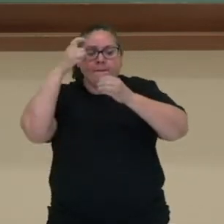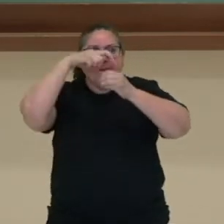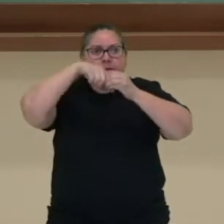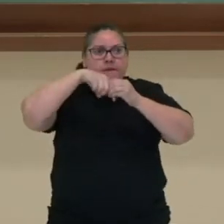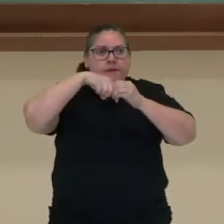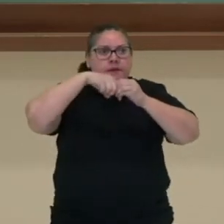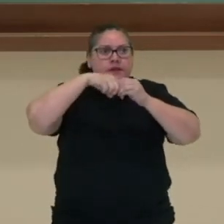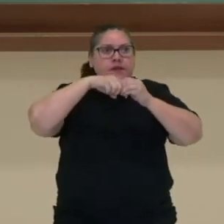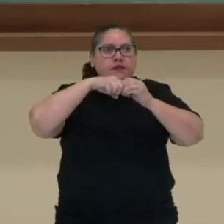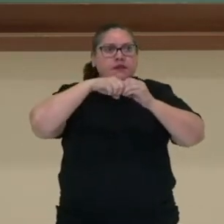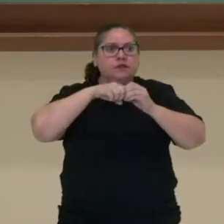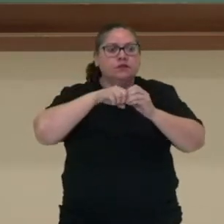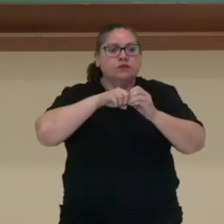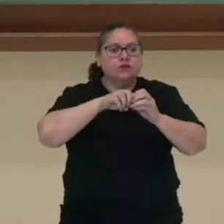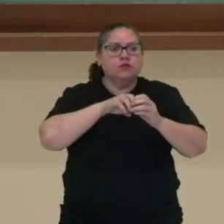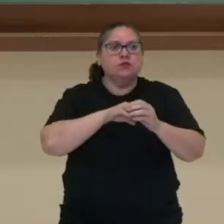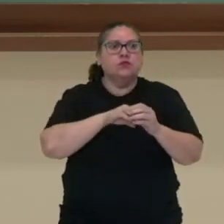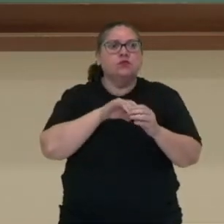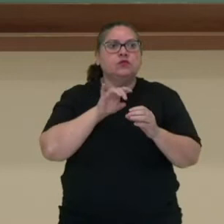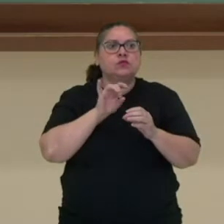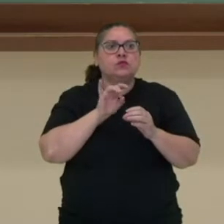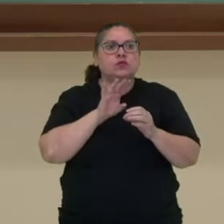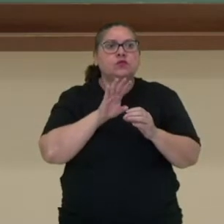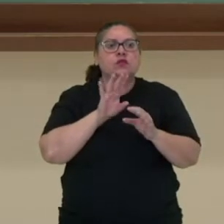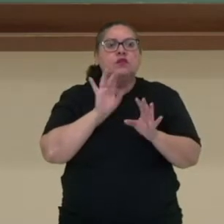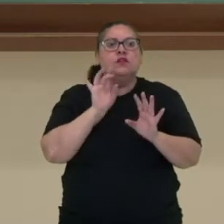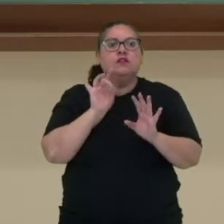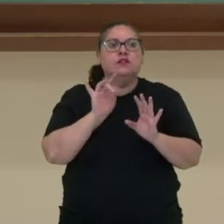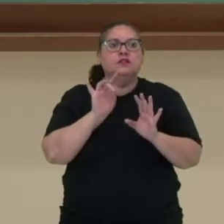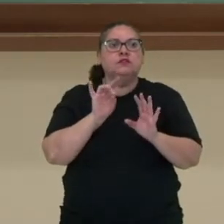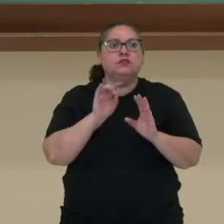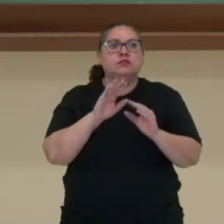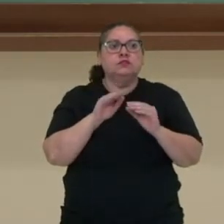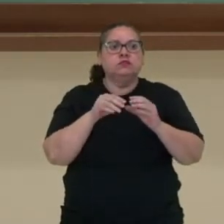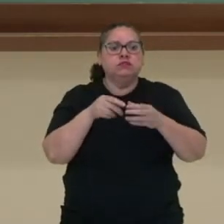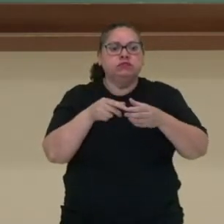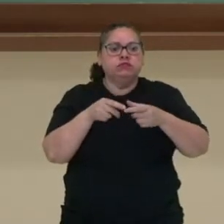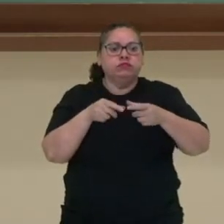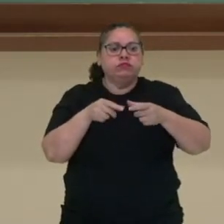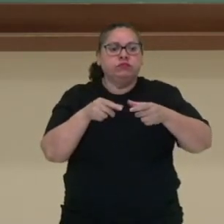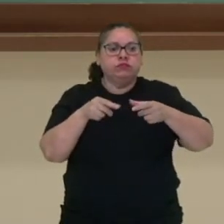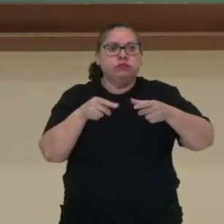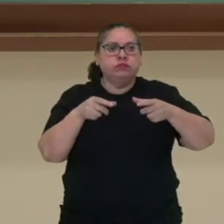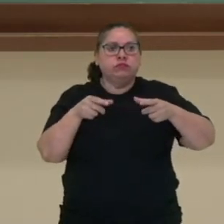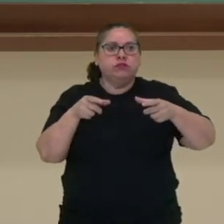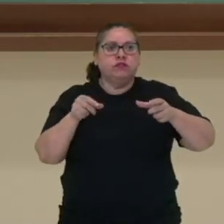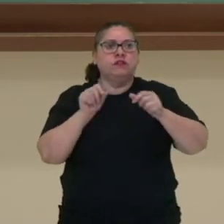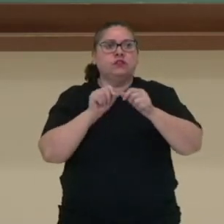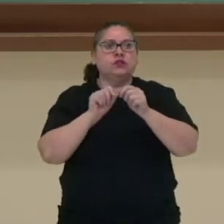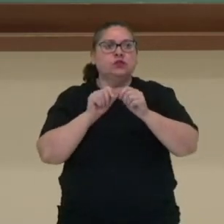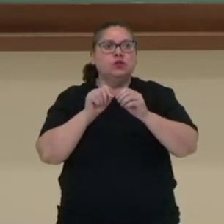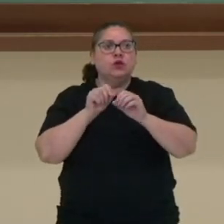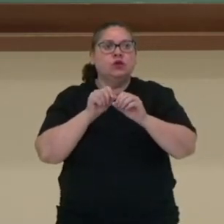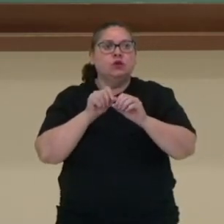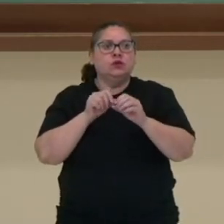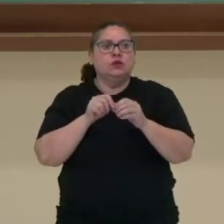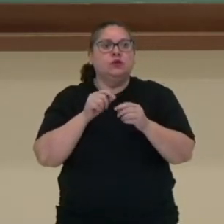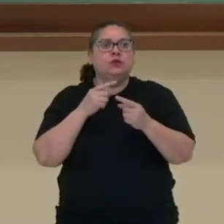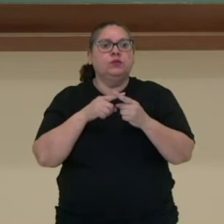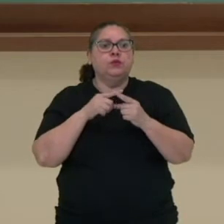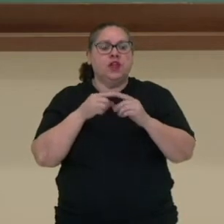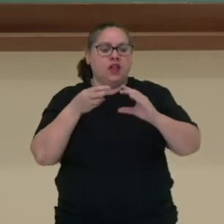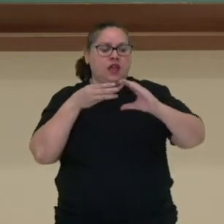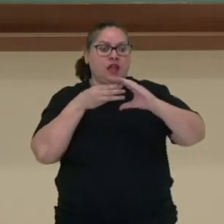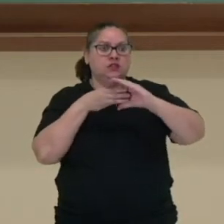dessa célula e só aí ele vai conseguir, então, fazer todo esse estrago, porque a